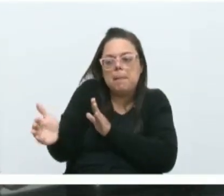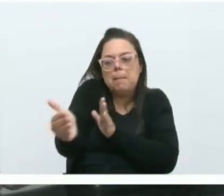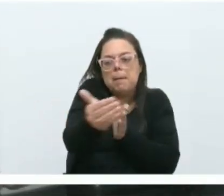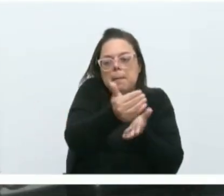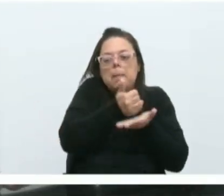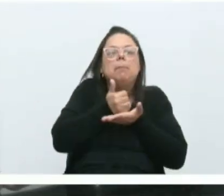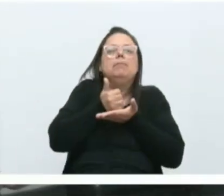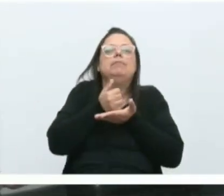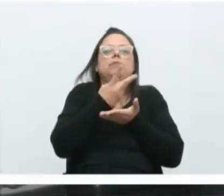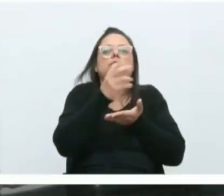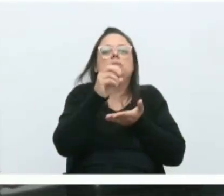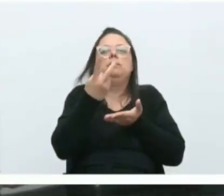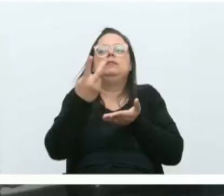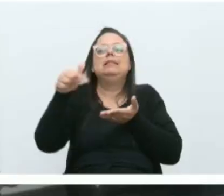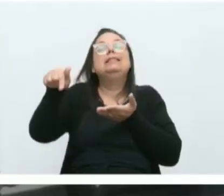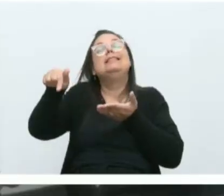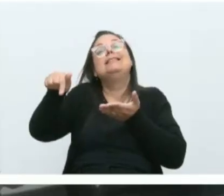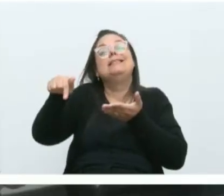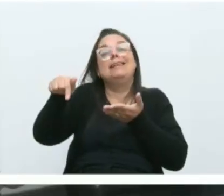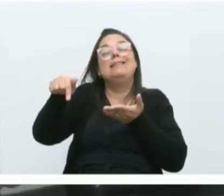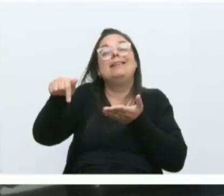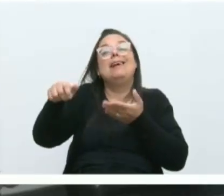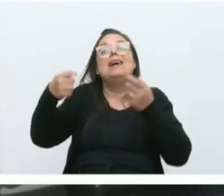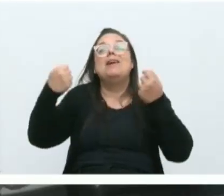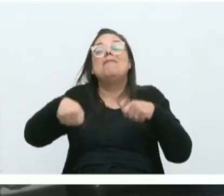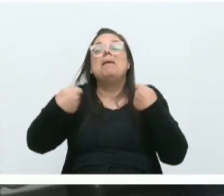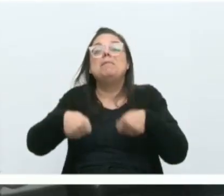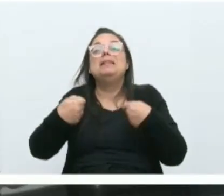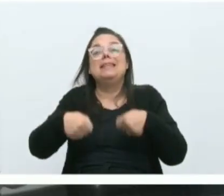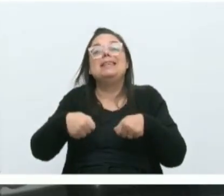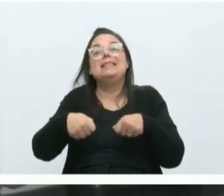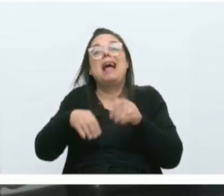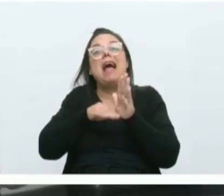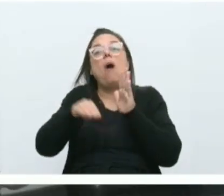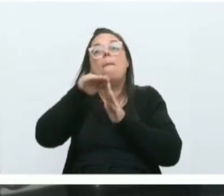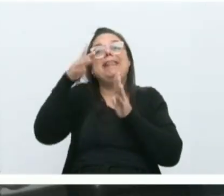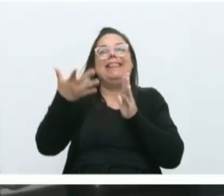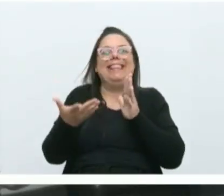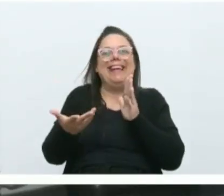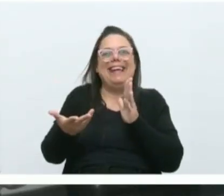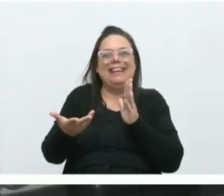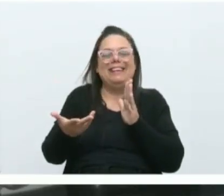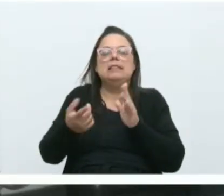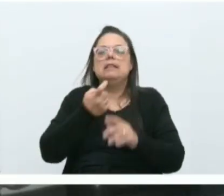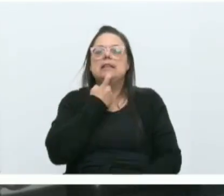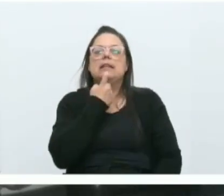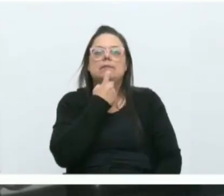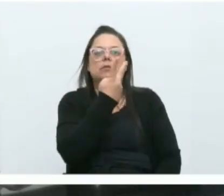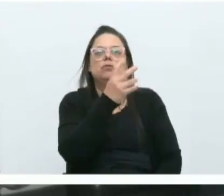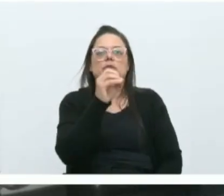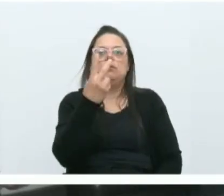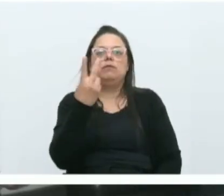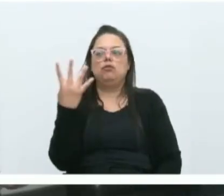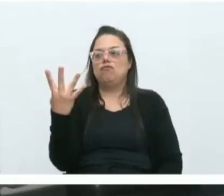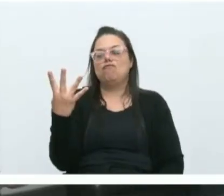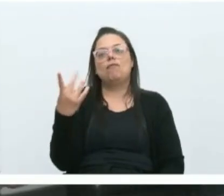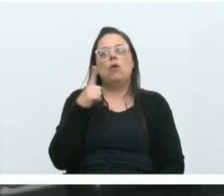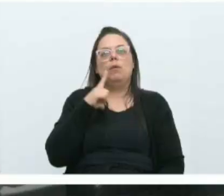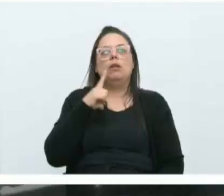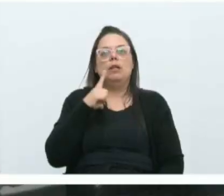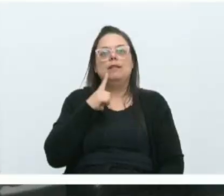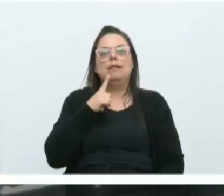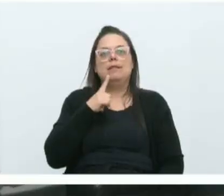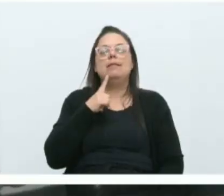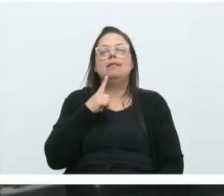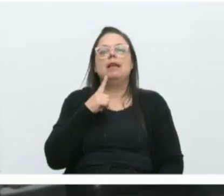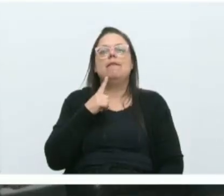2027, você tem que aumentar a arrecadação. Campinas, em 2024, teve um